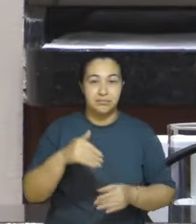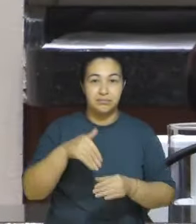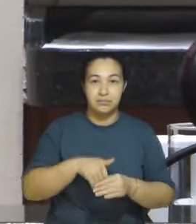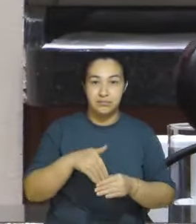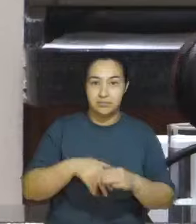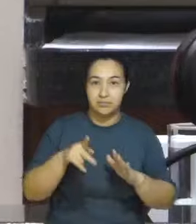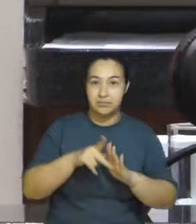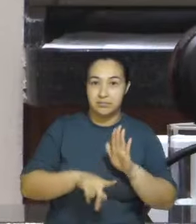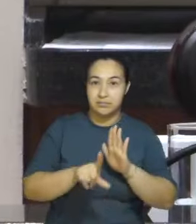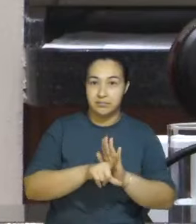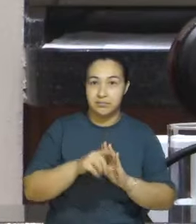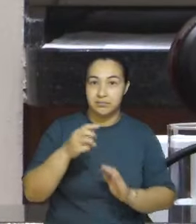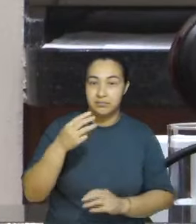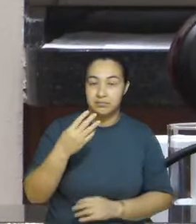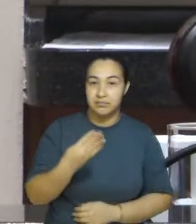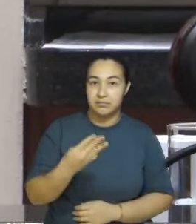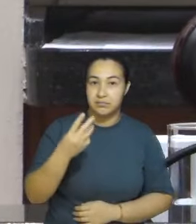do projeto de lei